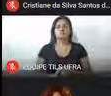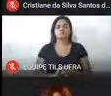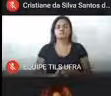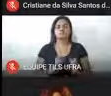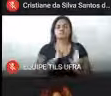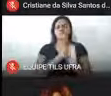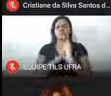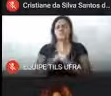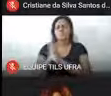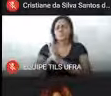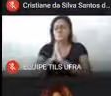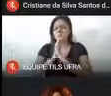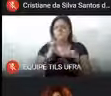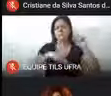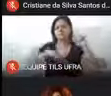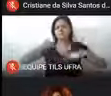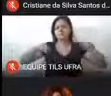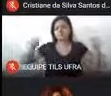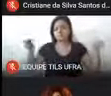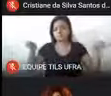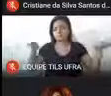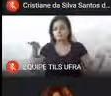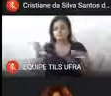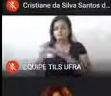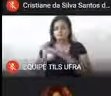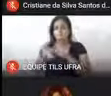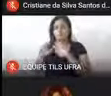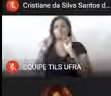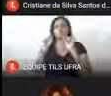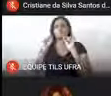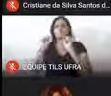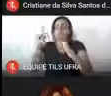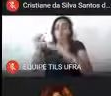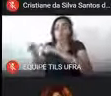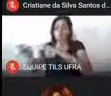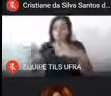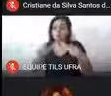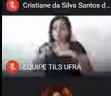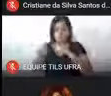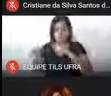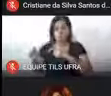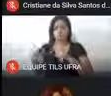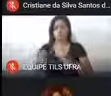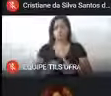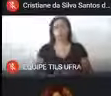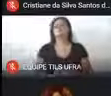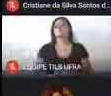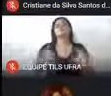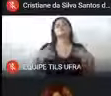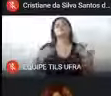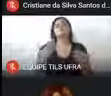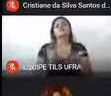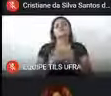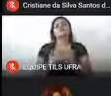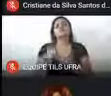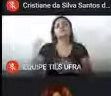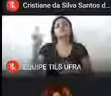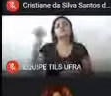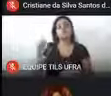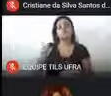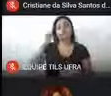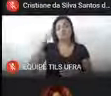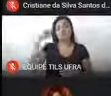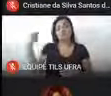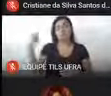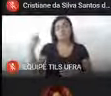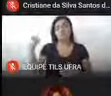linguística. Então, o estudo da professora se deu justamente nessa região,